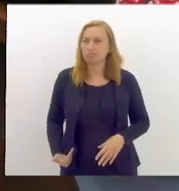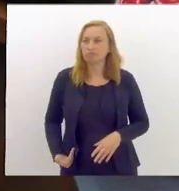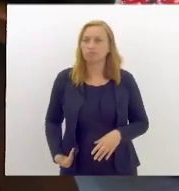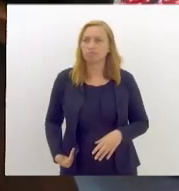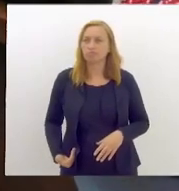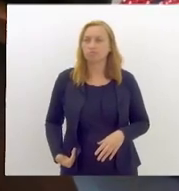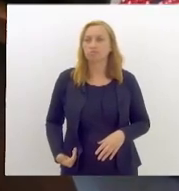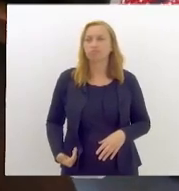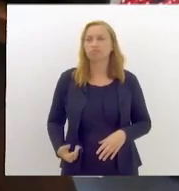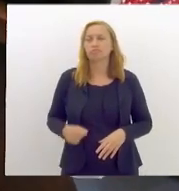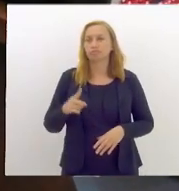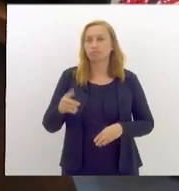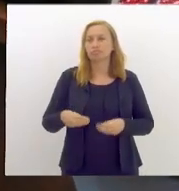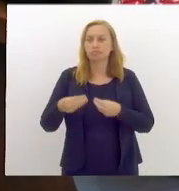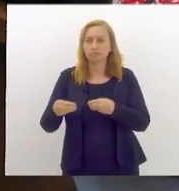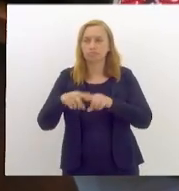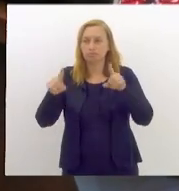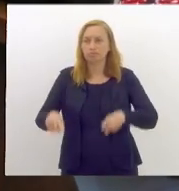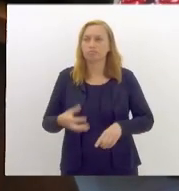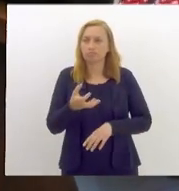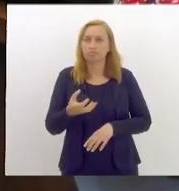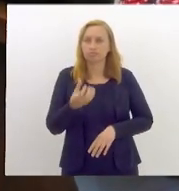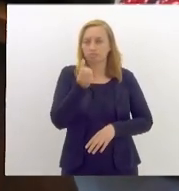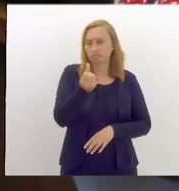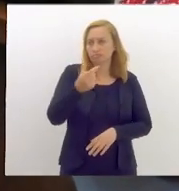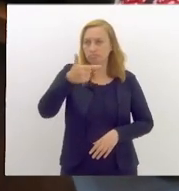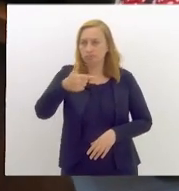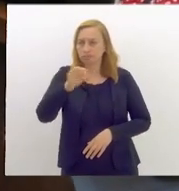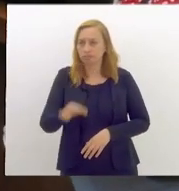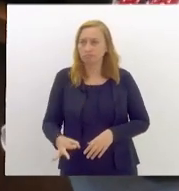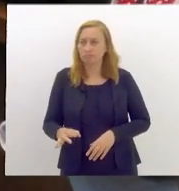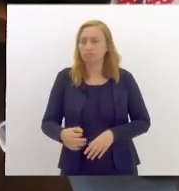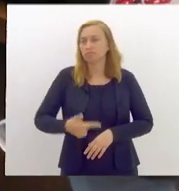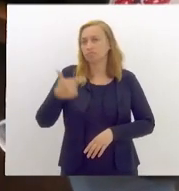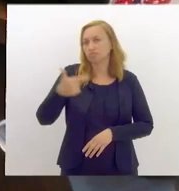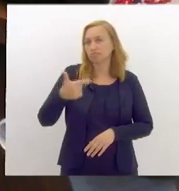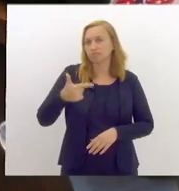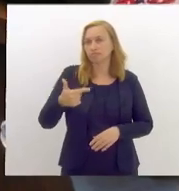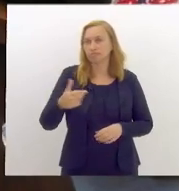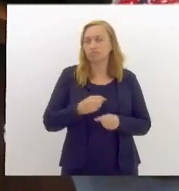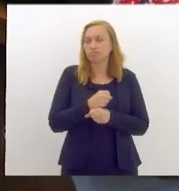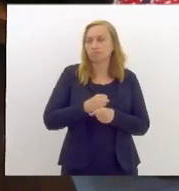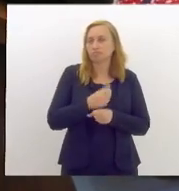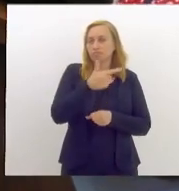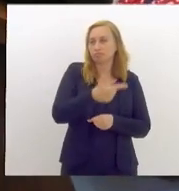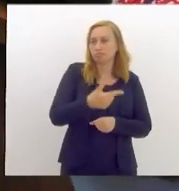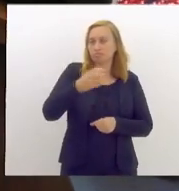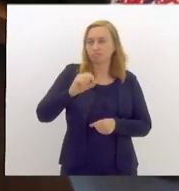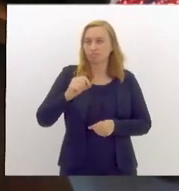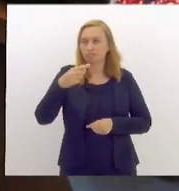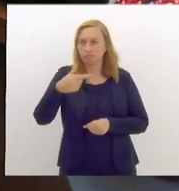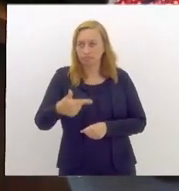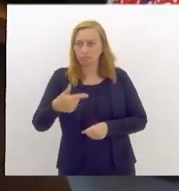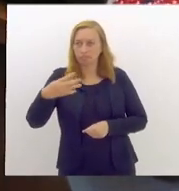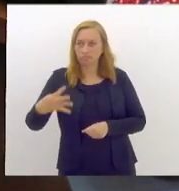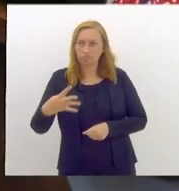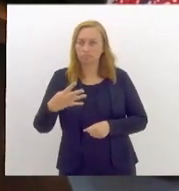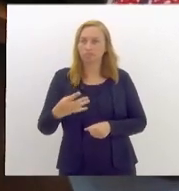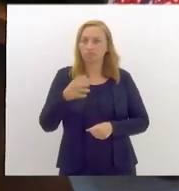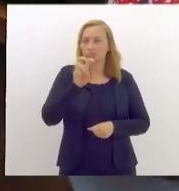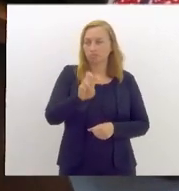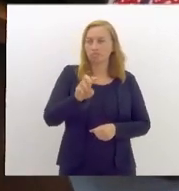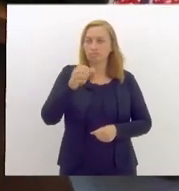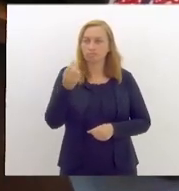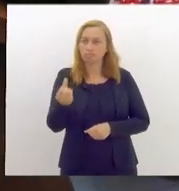e ele quer 62%. aí no segundo ano em 2024 566